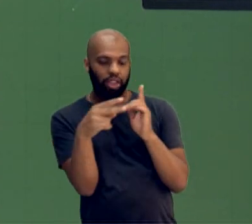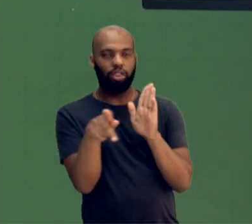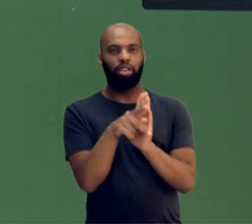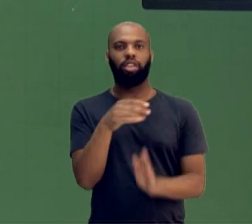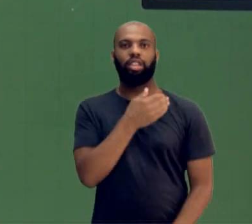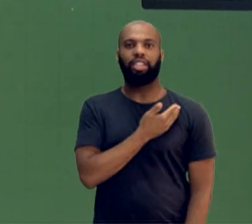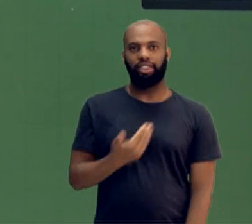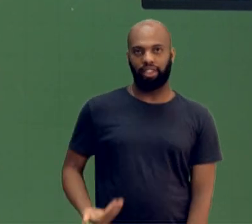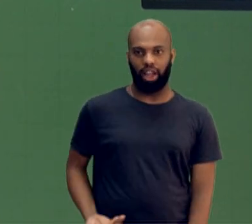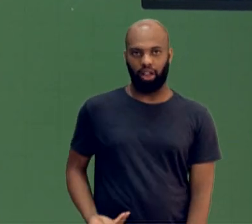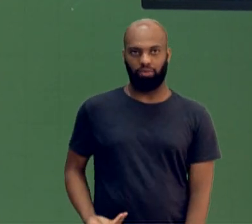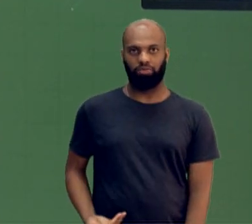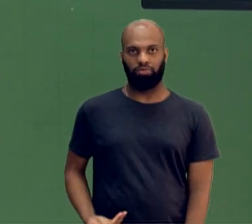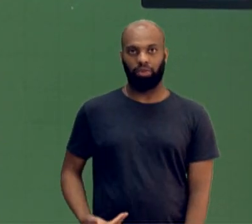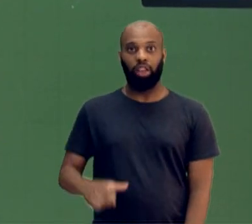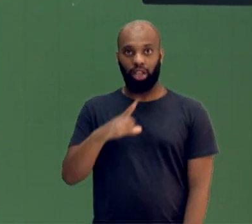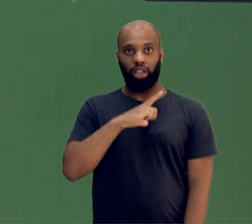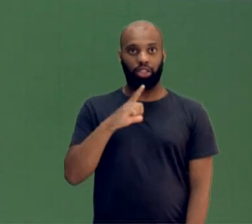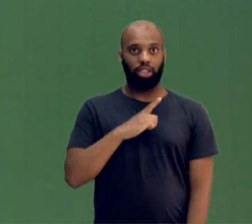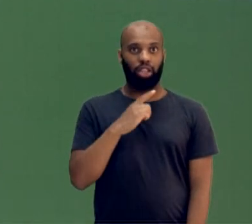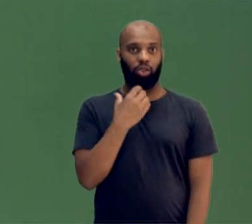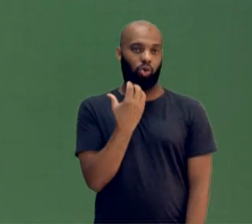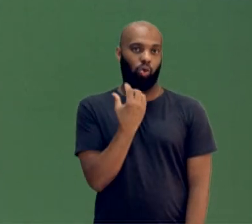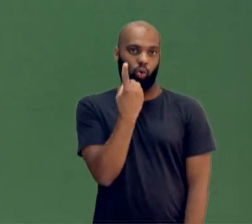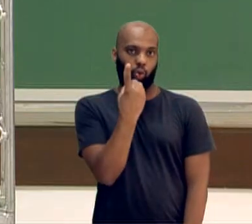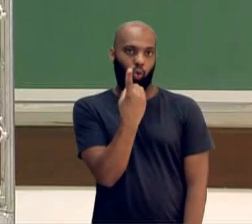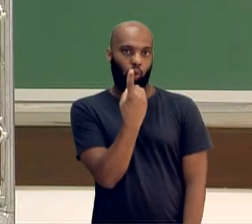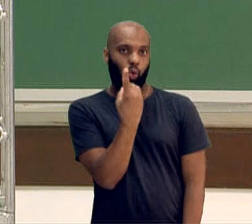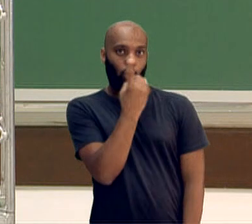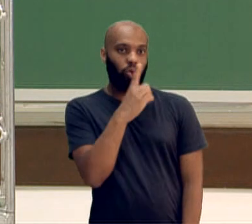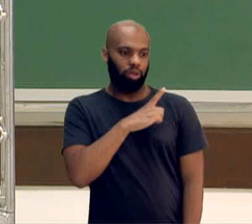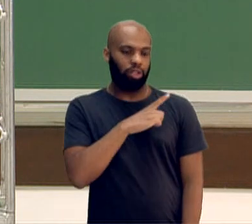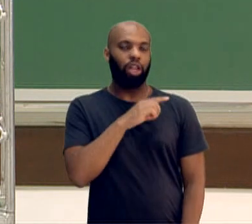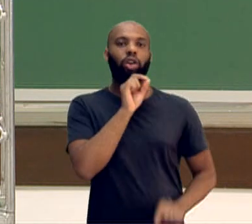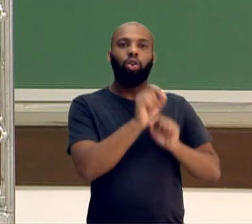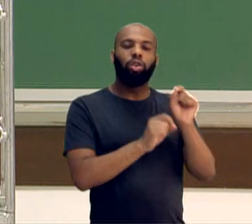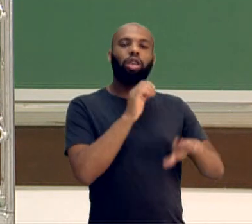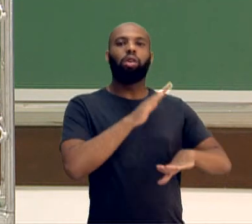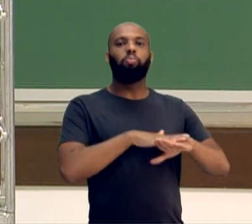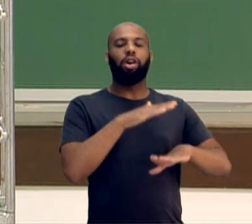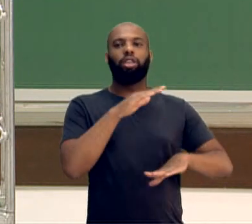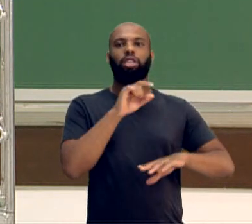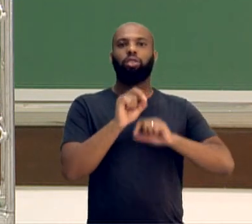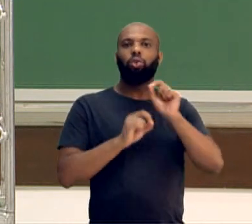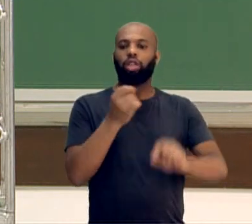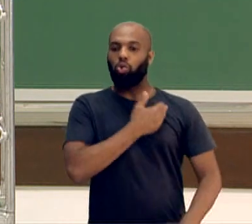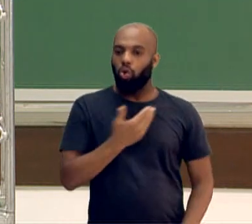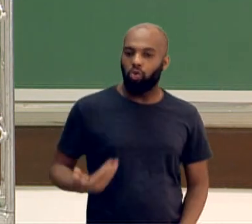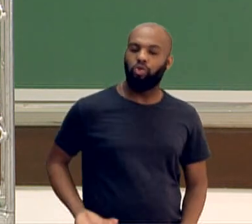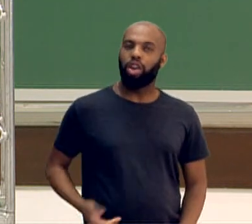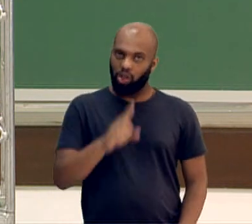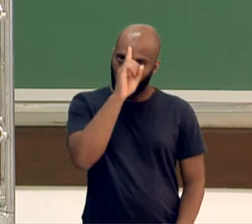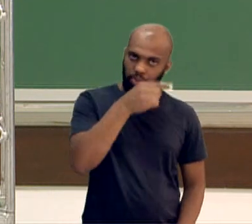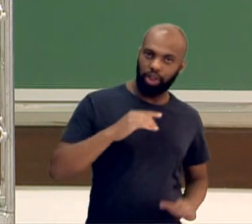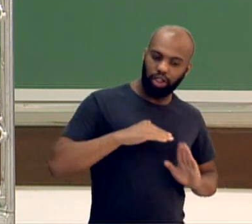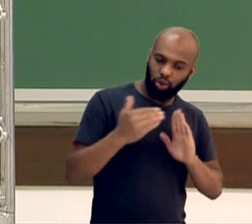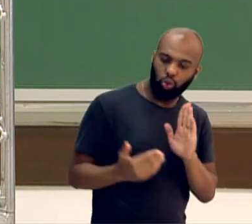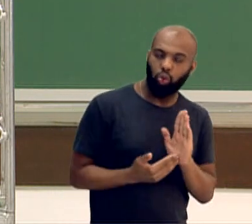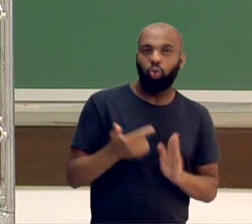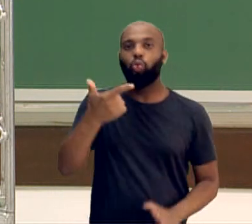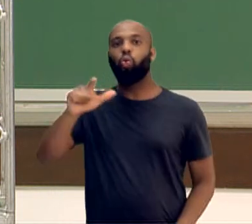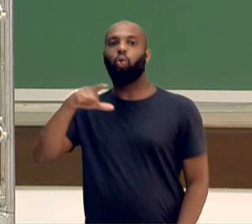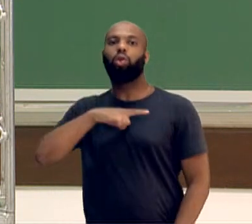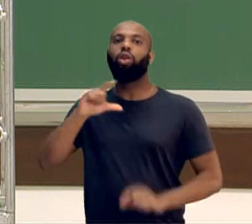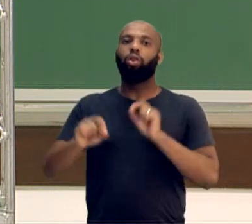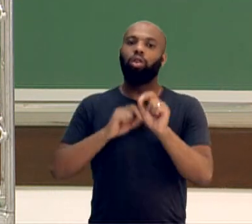de um Estado mais propriamente tomada pelo poder público e a outra um pouco mais misto, né? Ou tomada mais pelo